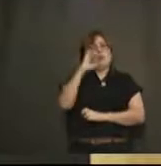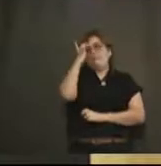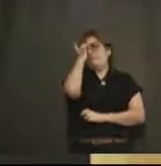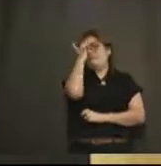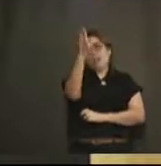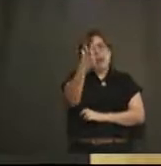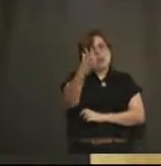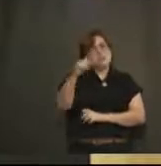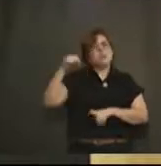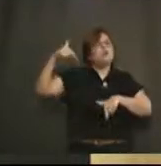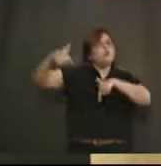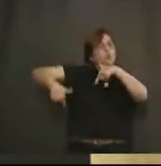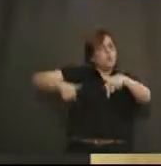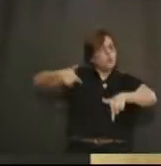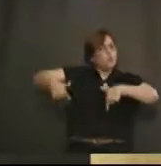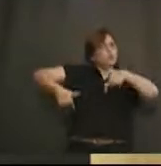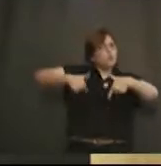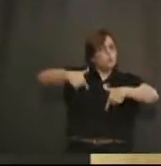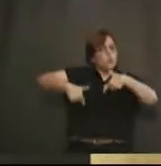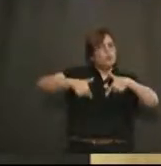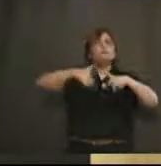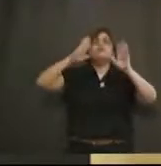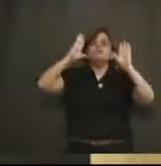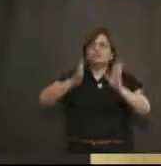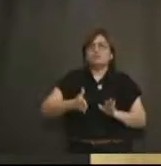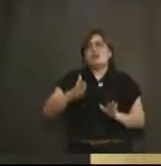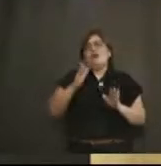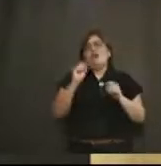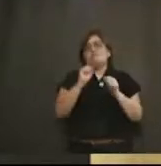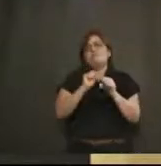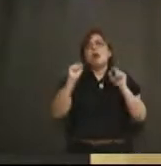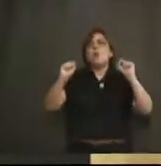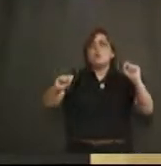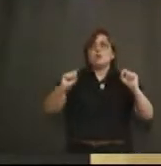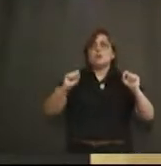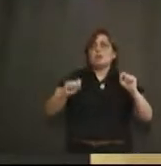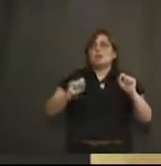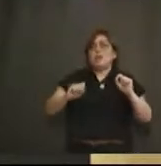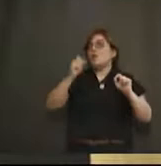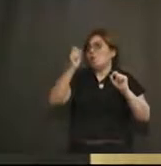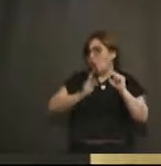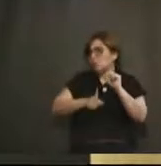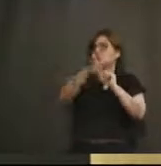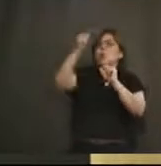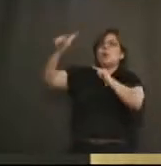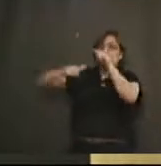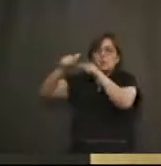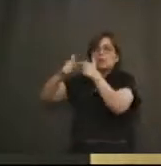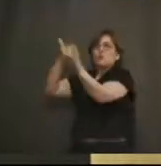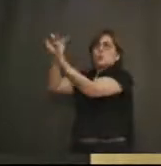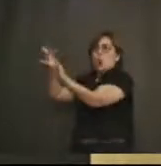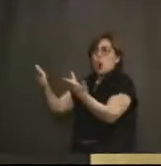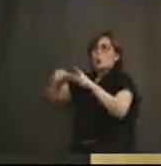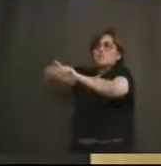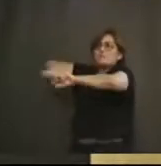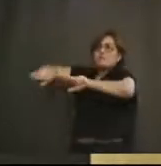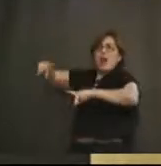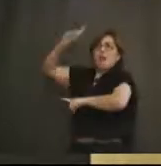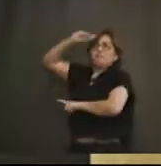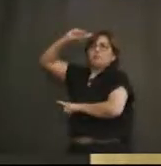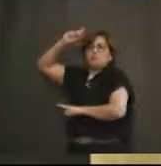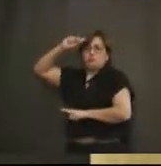algo que a gente geralmente faz sem abrir mão das outras atribuições cotidianas. Então,